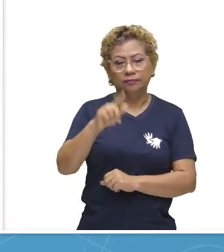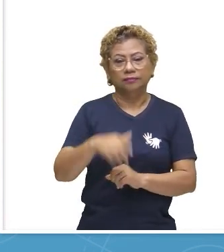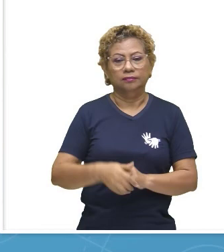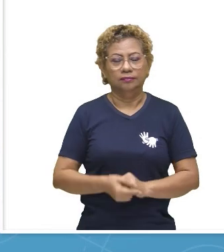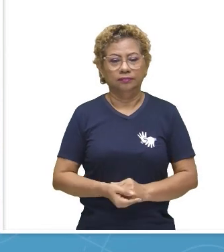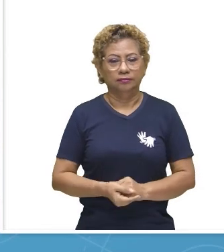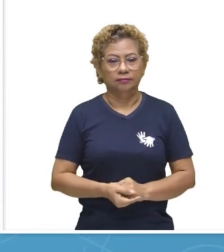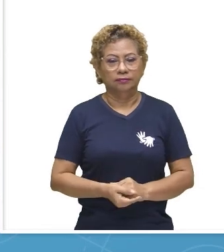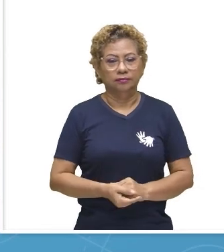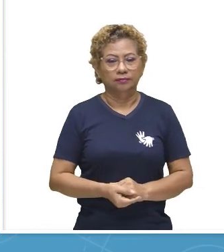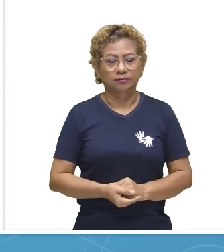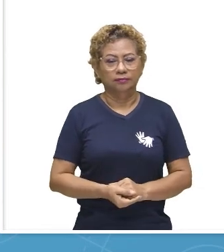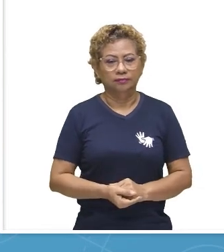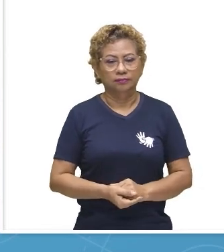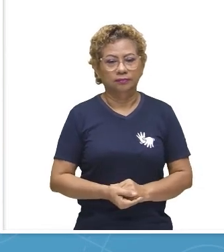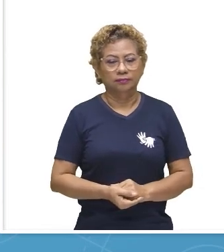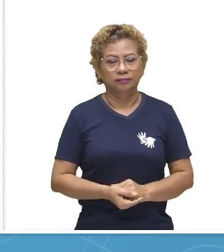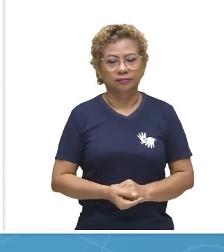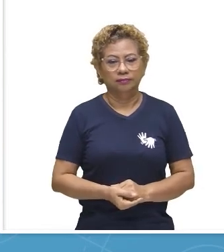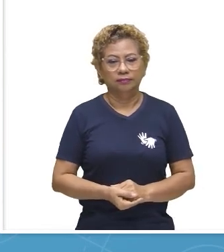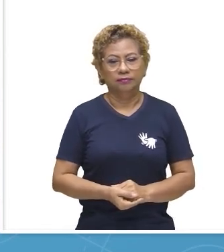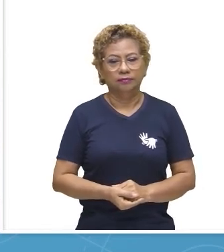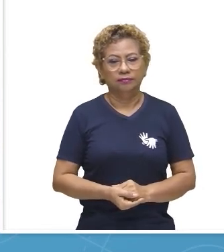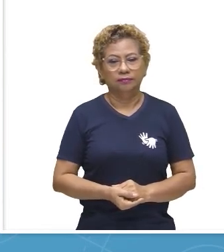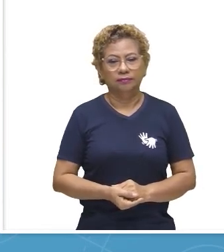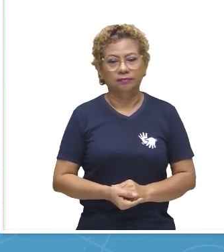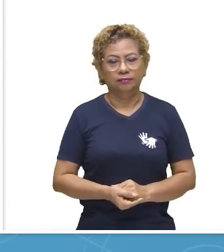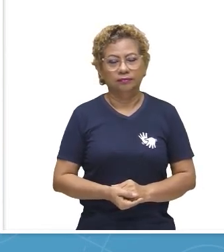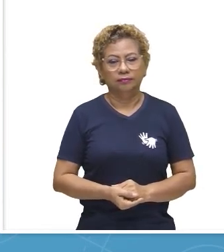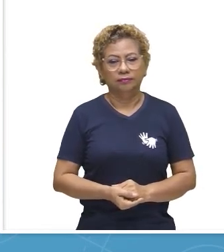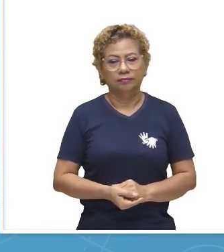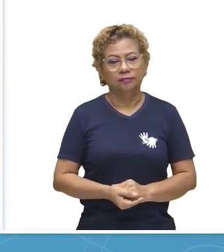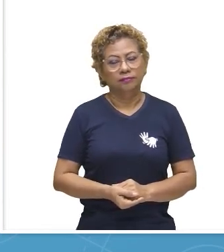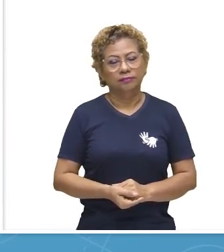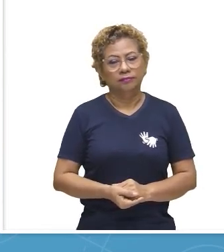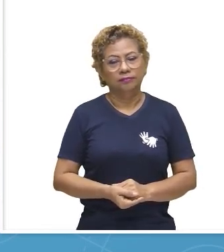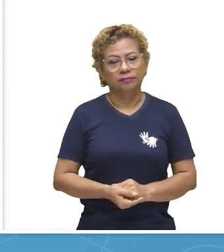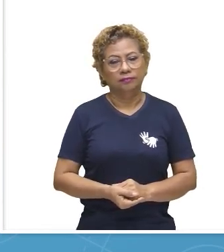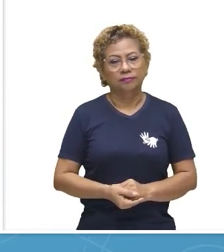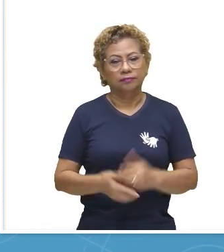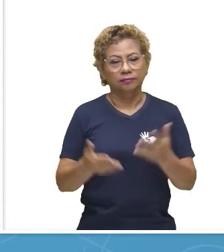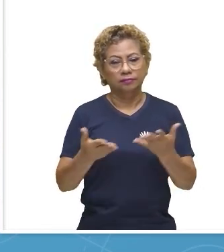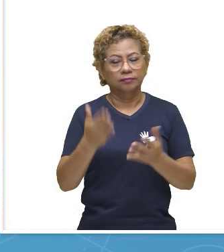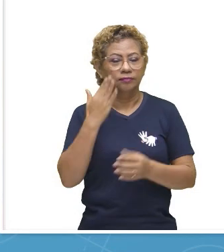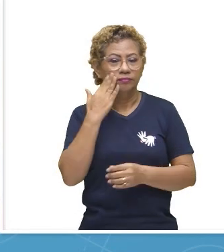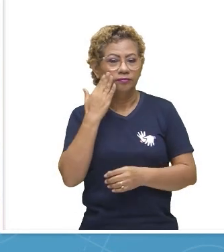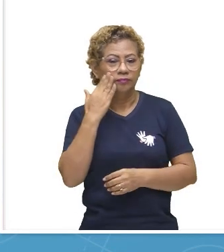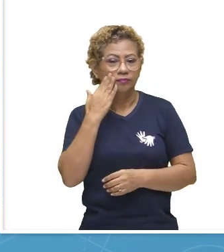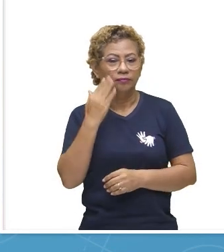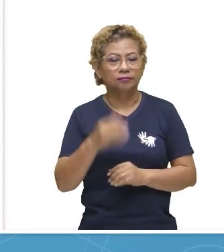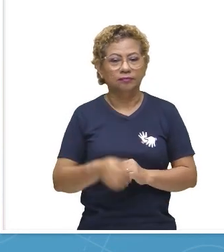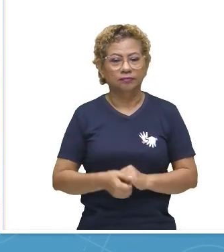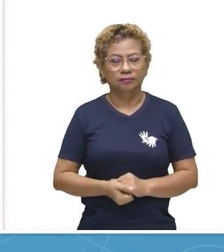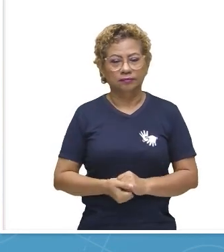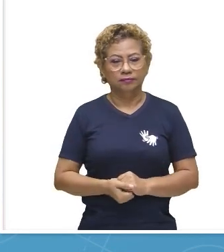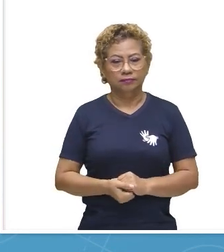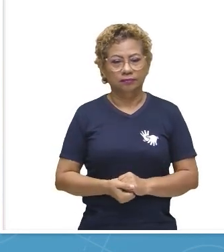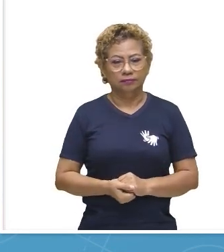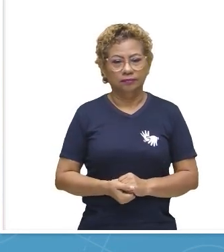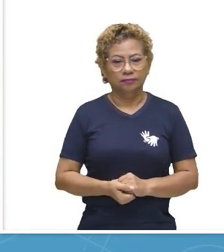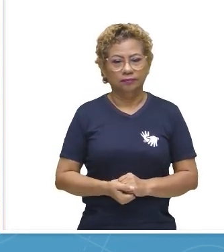graus, diminuir de 38 e vai achar a resposta, né? Então, olha lá o nosso